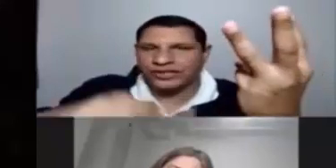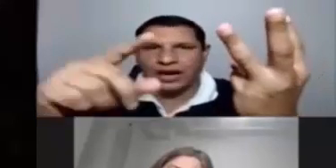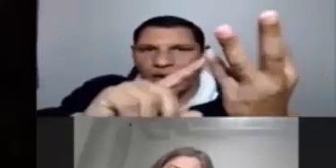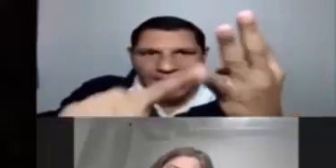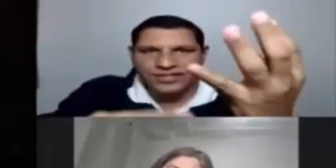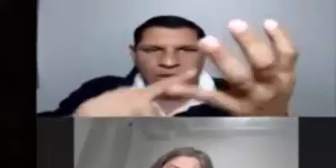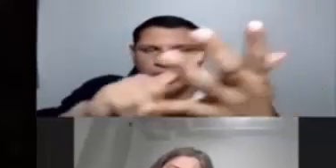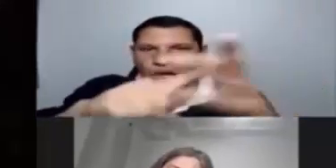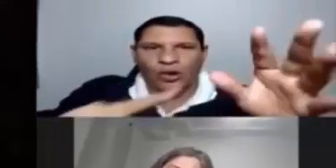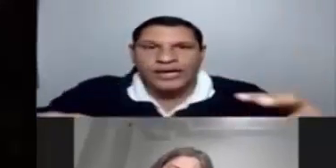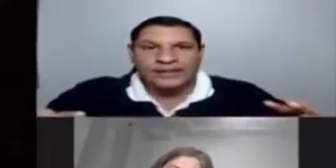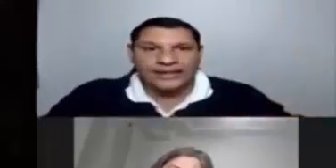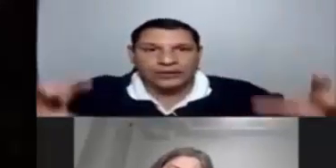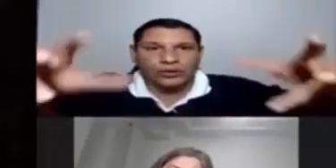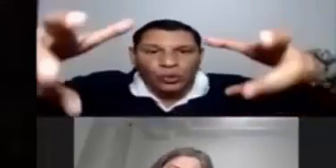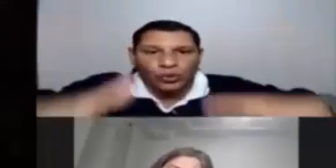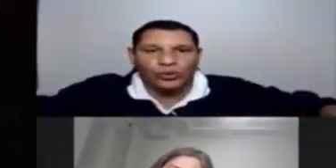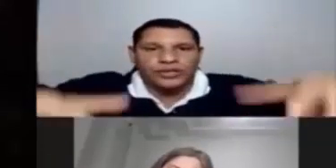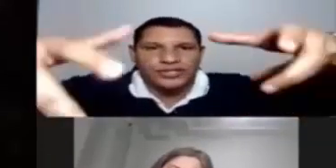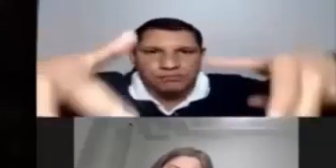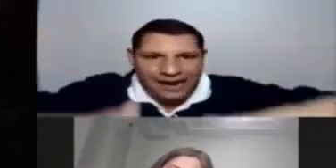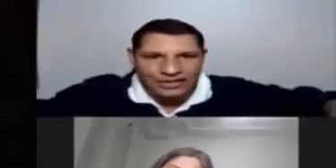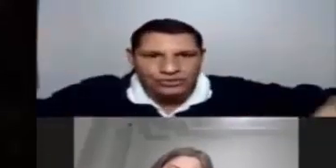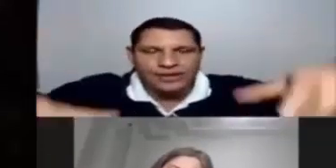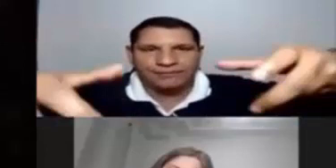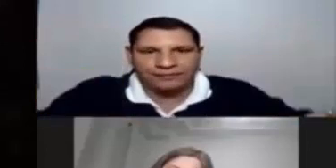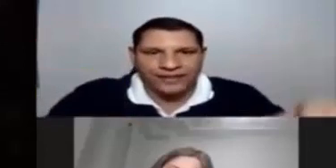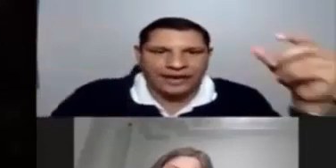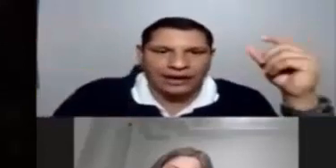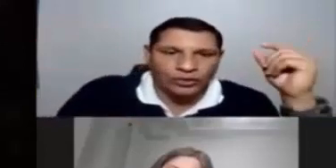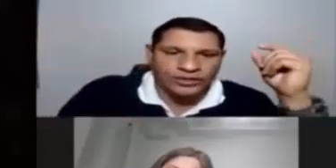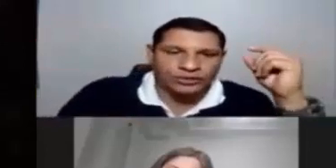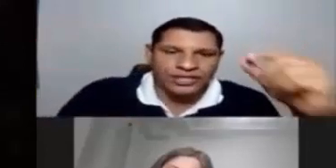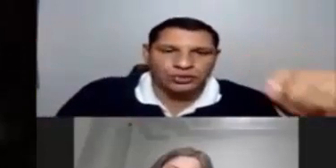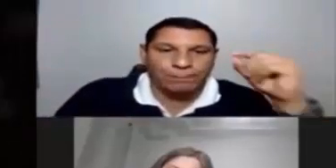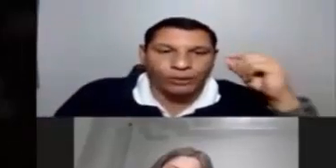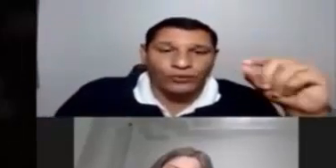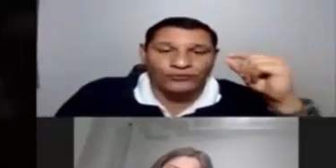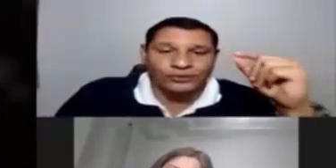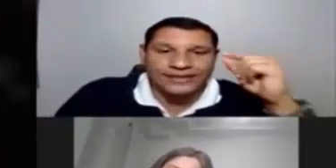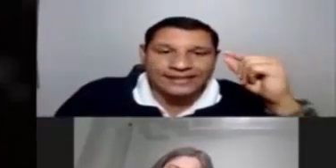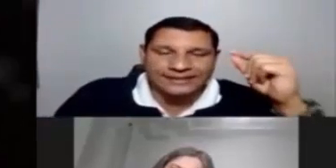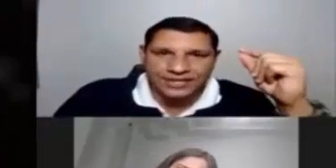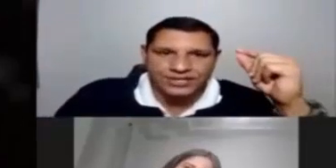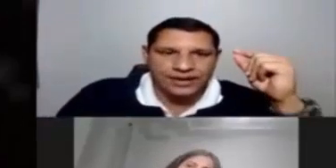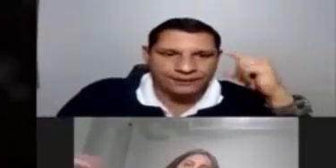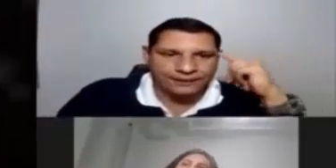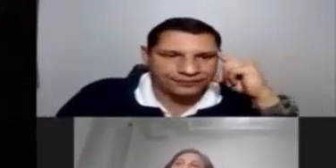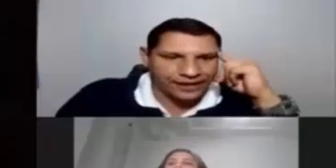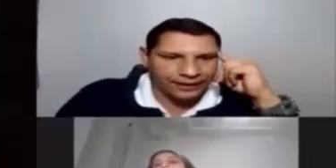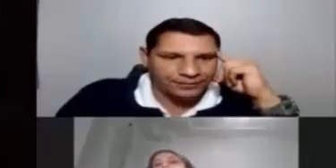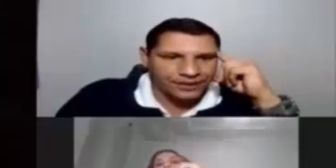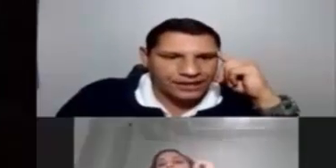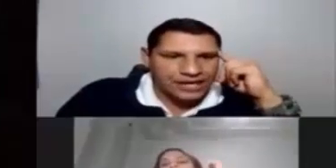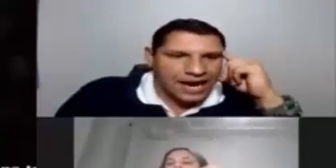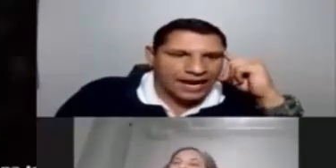mortos que é o Hades que é o Sheol está tudo debaixo da terra. Olha o que diz o texto profundezas da